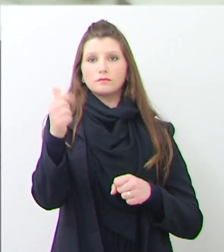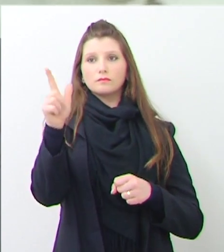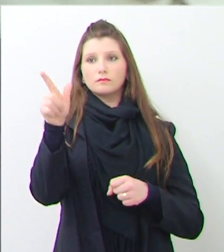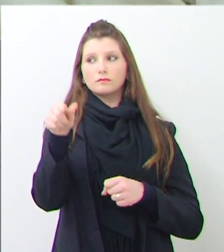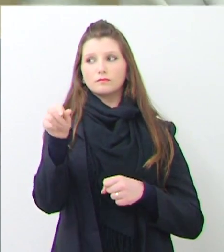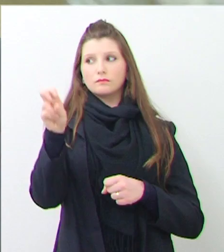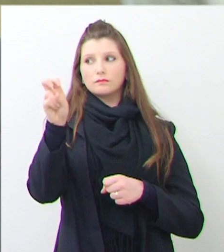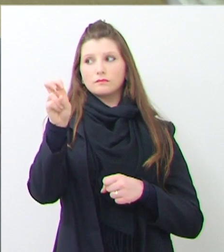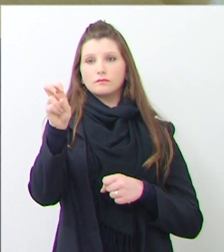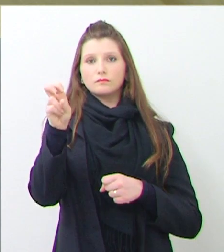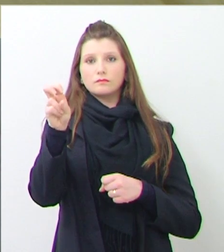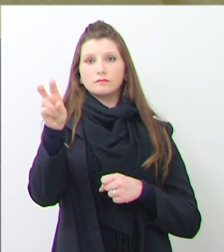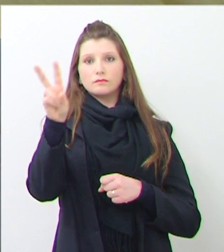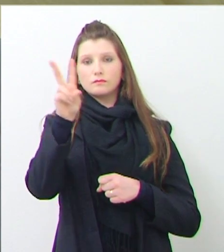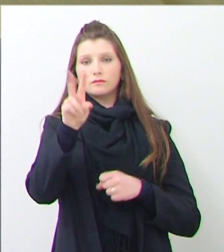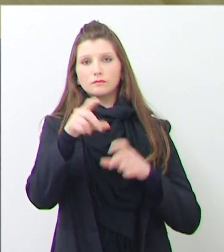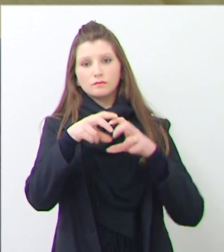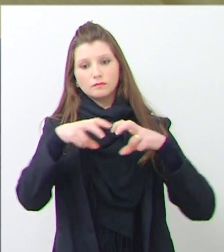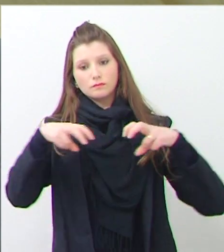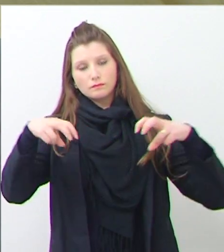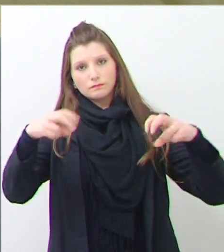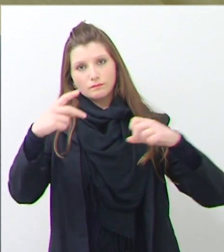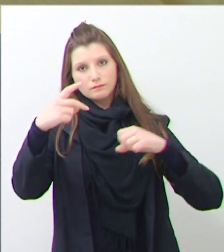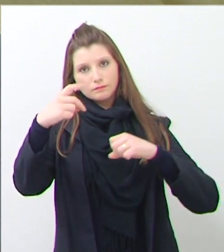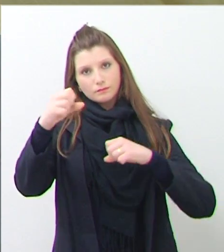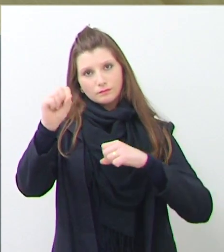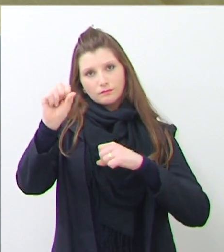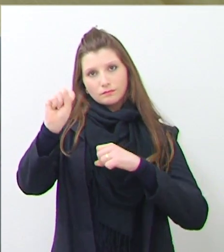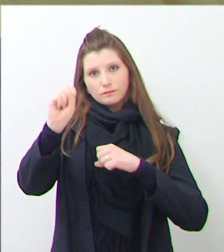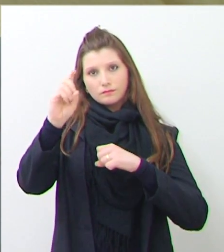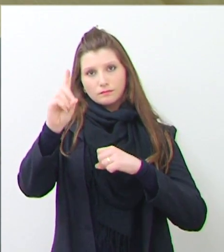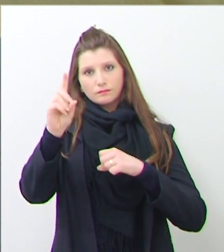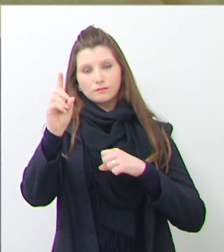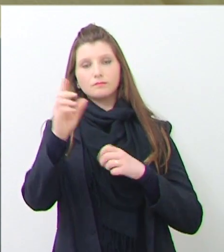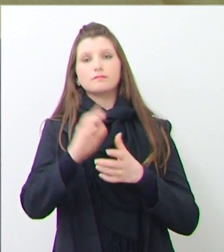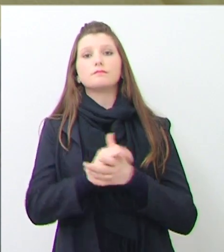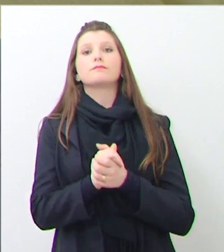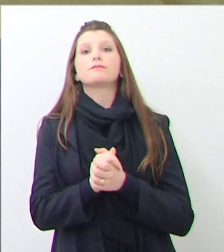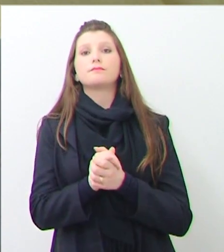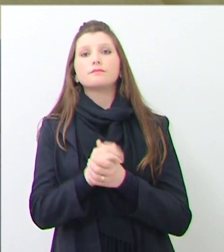161/2015, de autoria da bancada do PSDB. Requerimento número